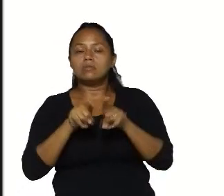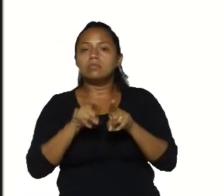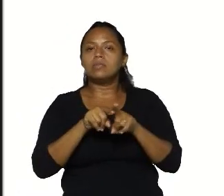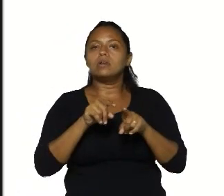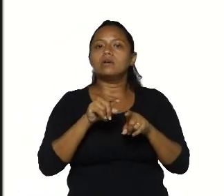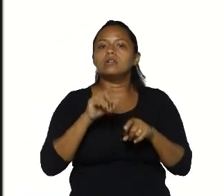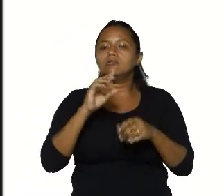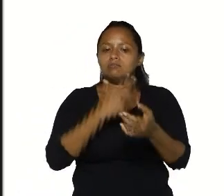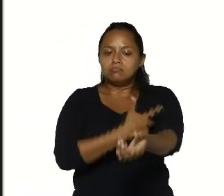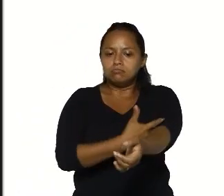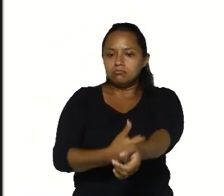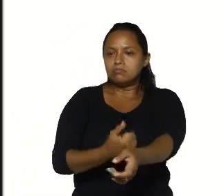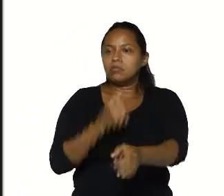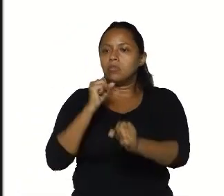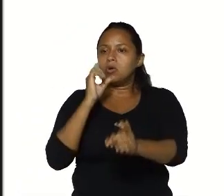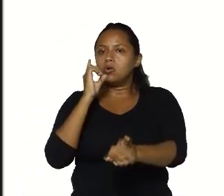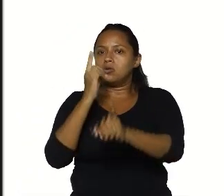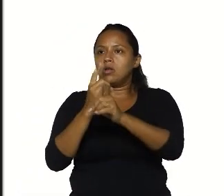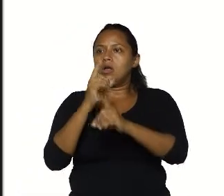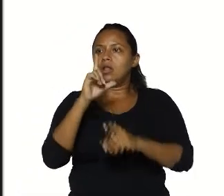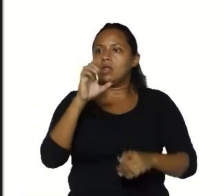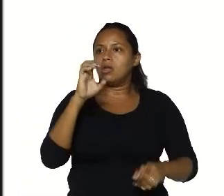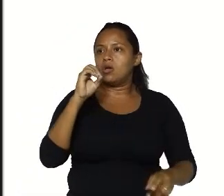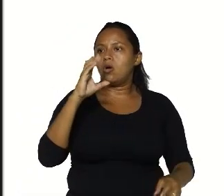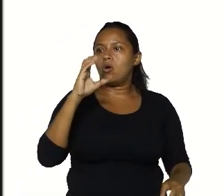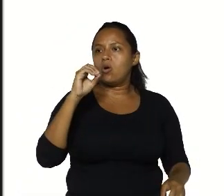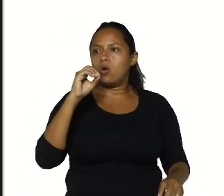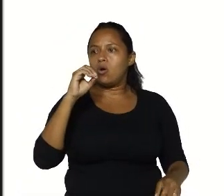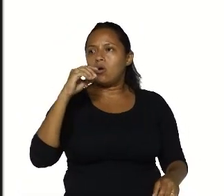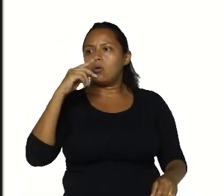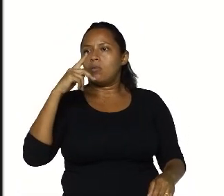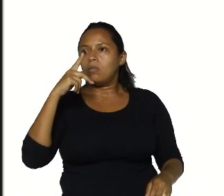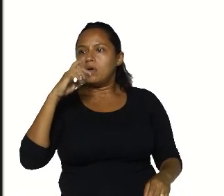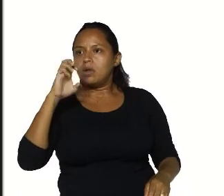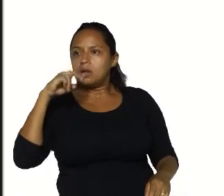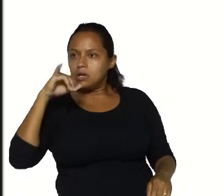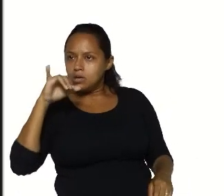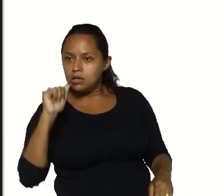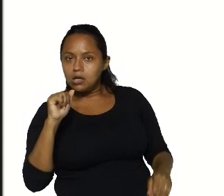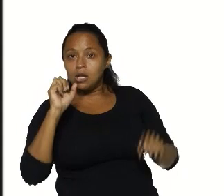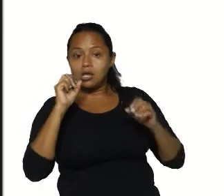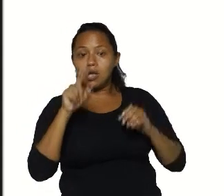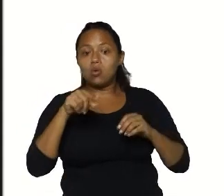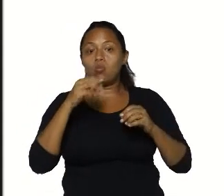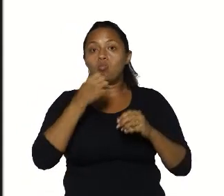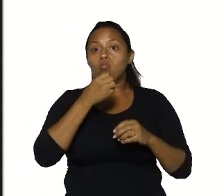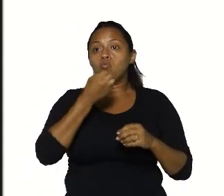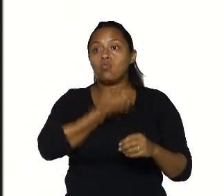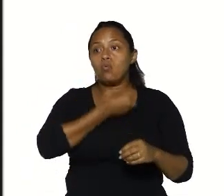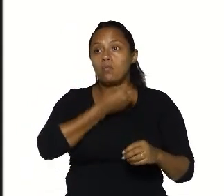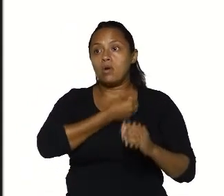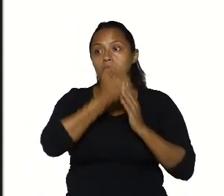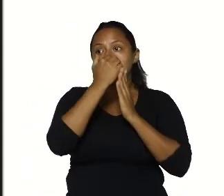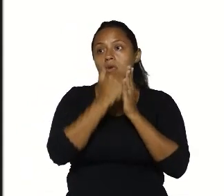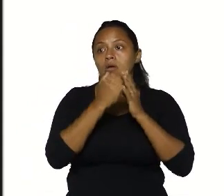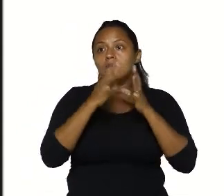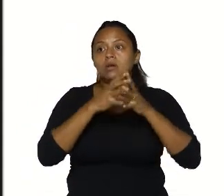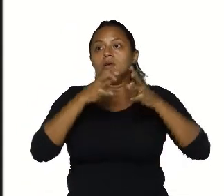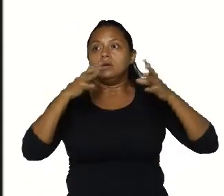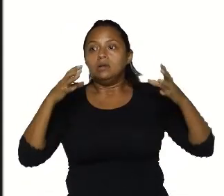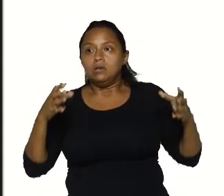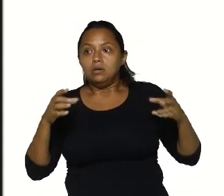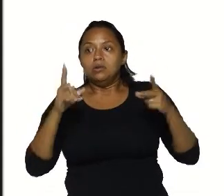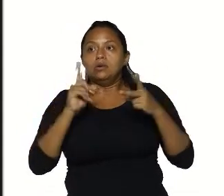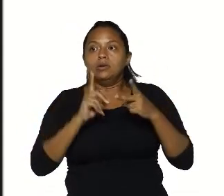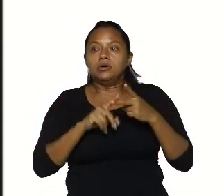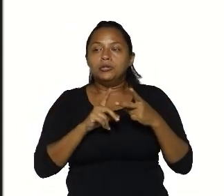apresentar como resultado leucopenia, que é a diminuição do número de glóbulos brancos, linfocitose, que